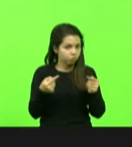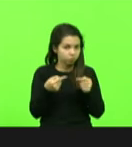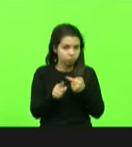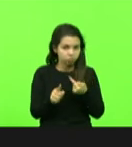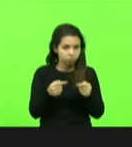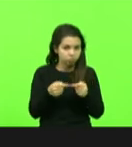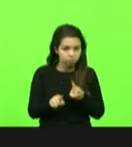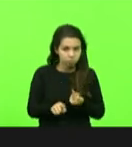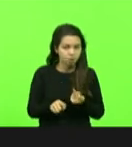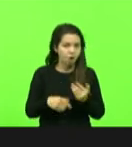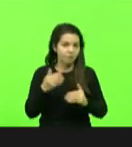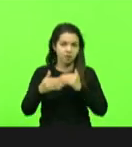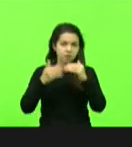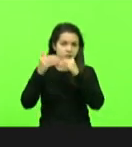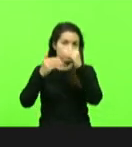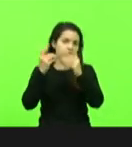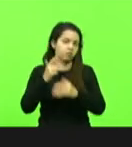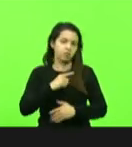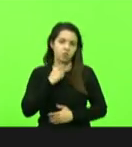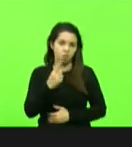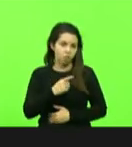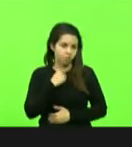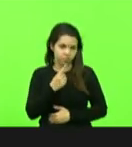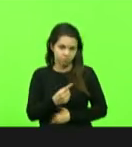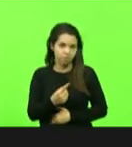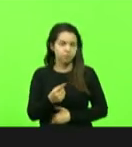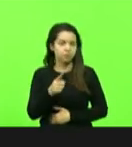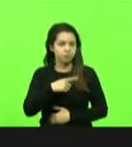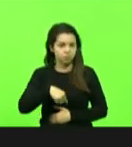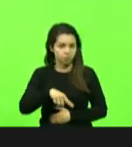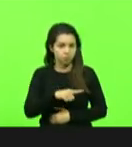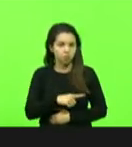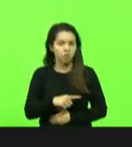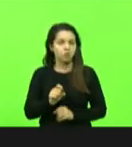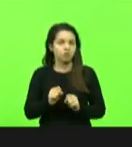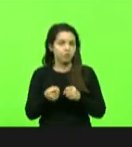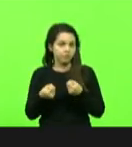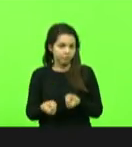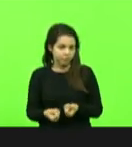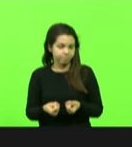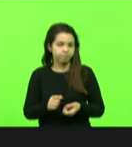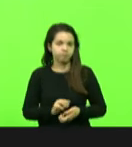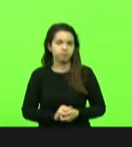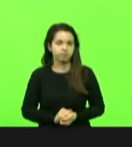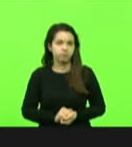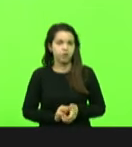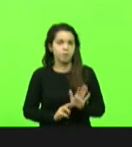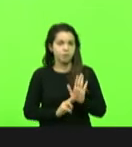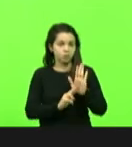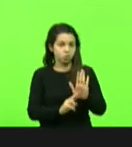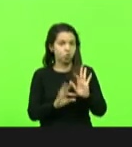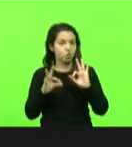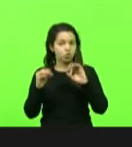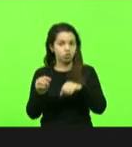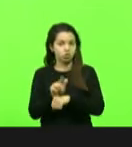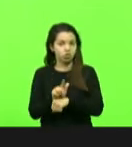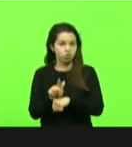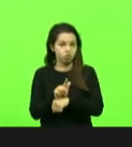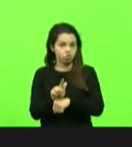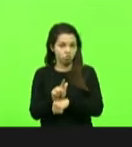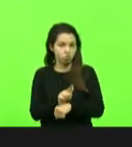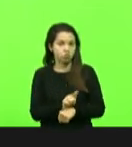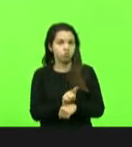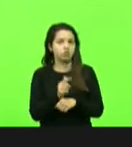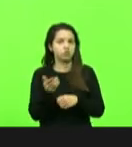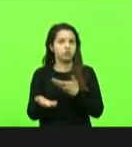pública que a gente tanto discute e defende. Em nome de todos os gestores municipais de assistência social,